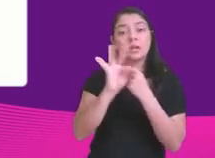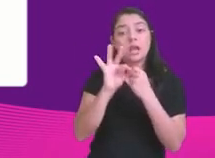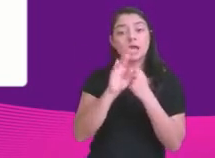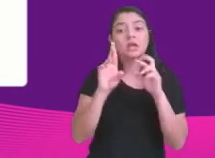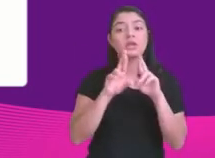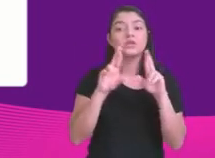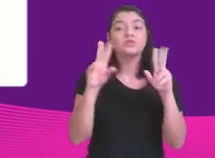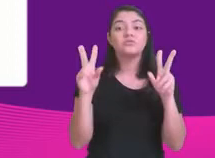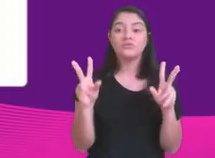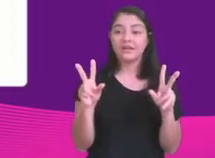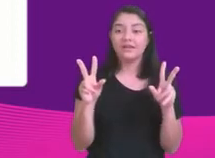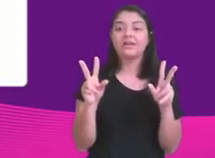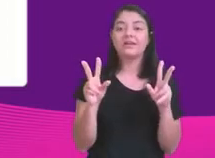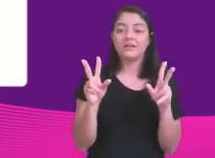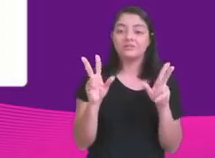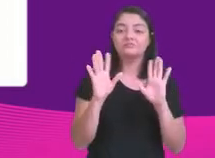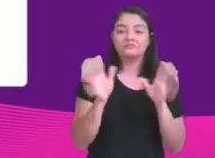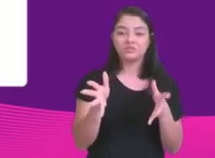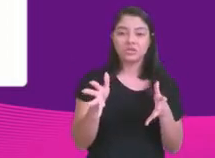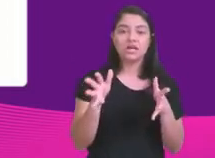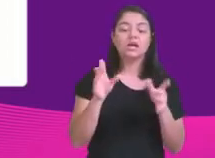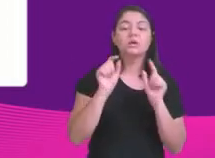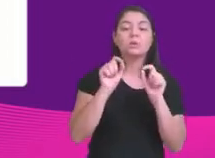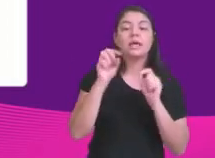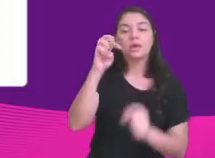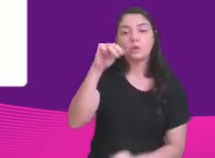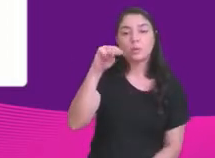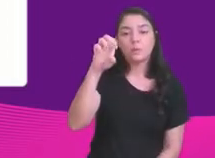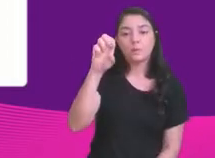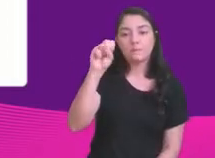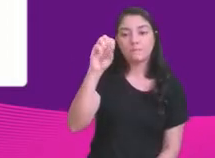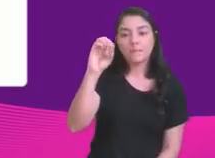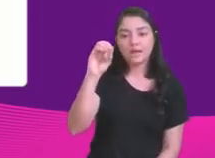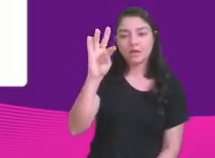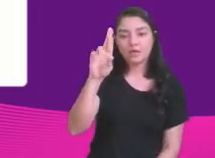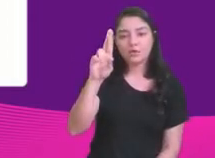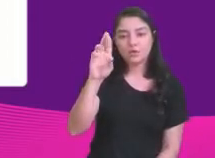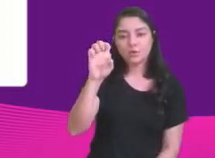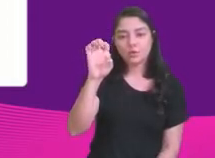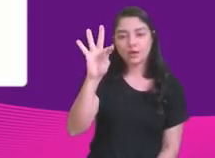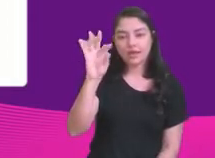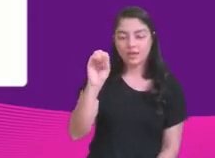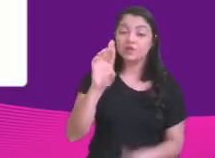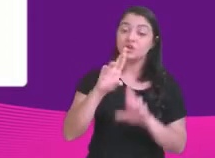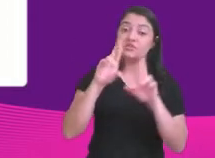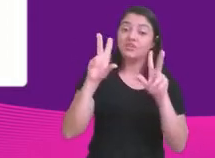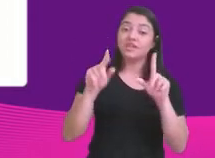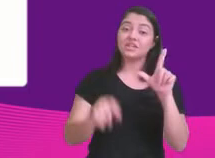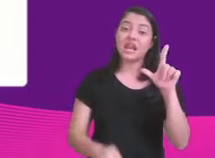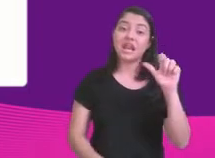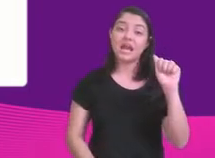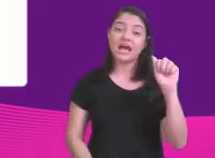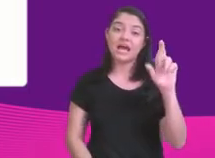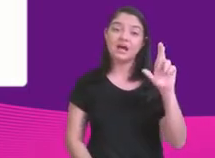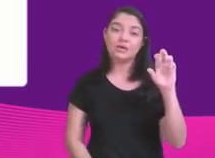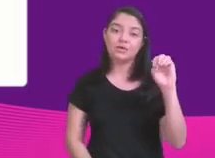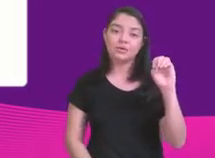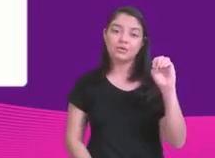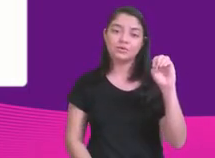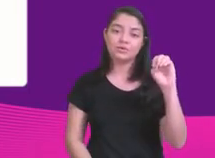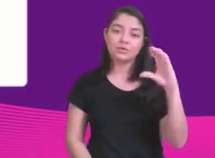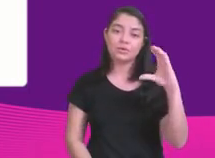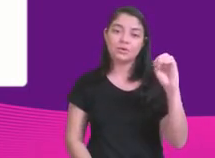a abordagem do mesorreto, diferente da laparoscopia, onde nós atacamos a parede